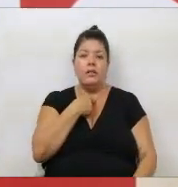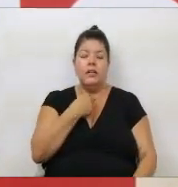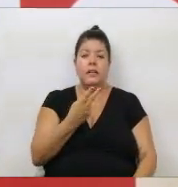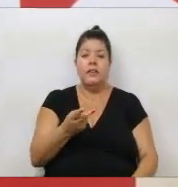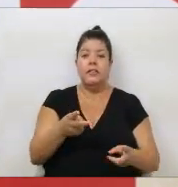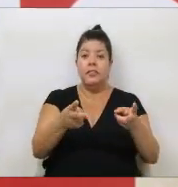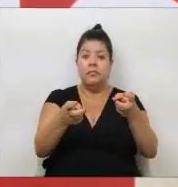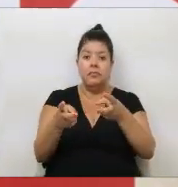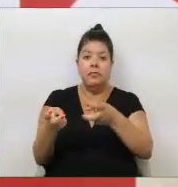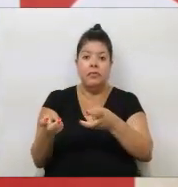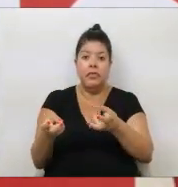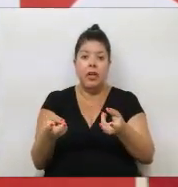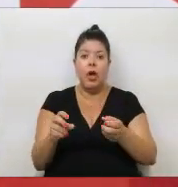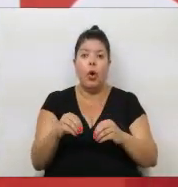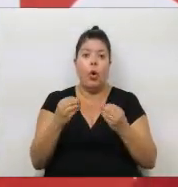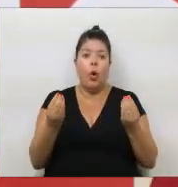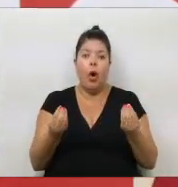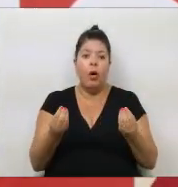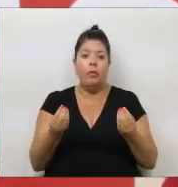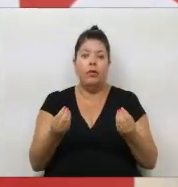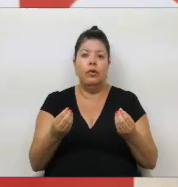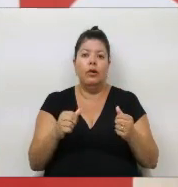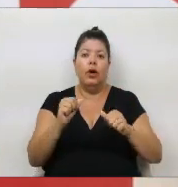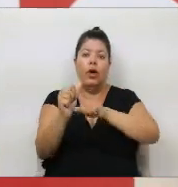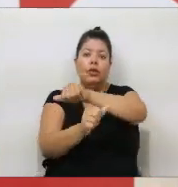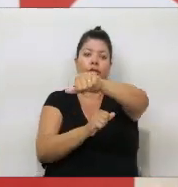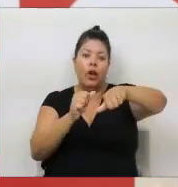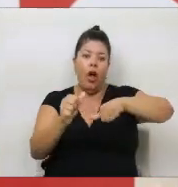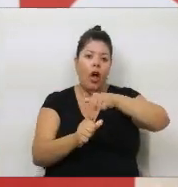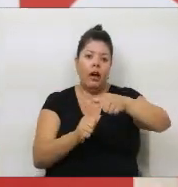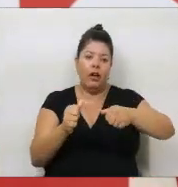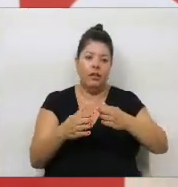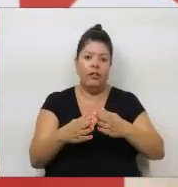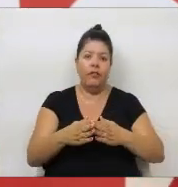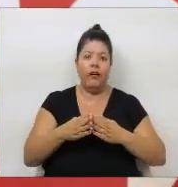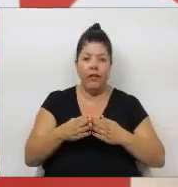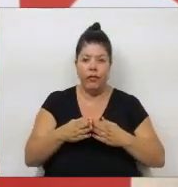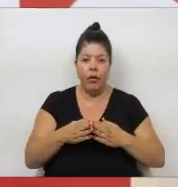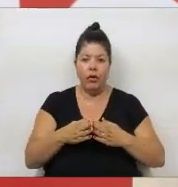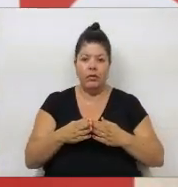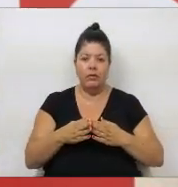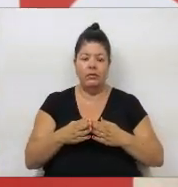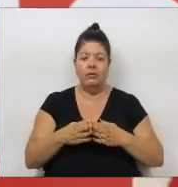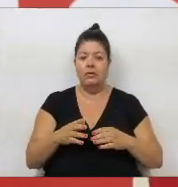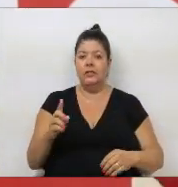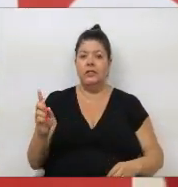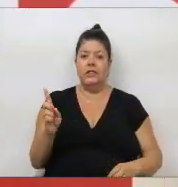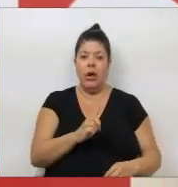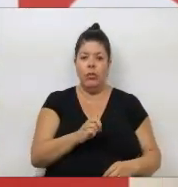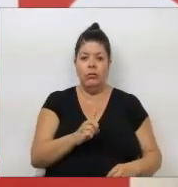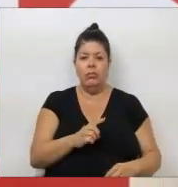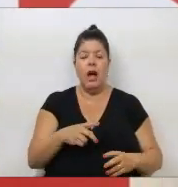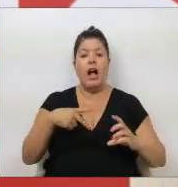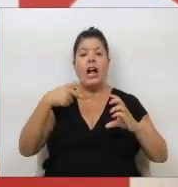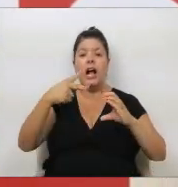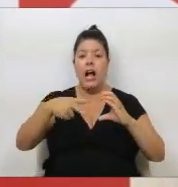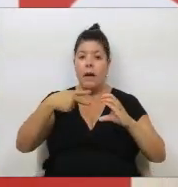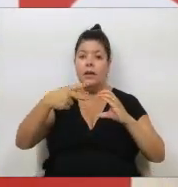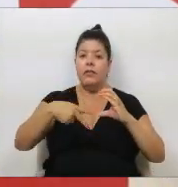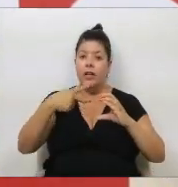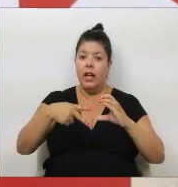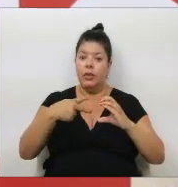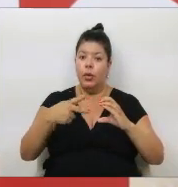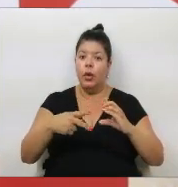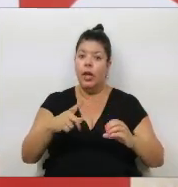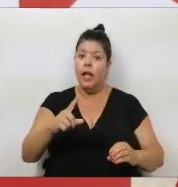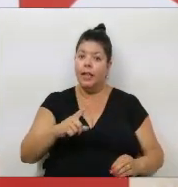como um agente simplesmente de troca de favores com o Executivo, troca de cargos com o Executivo. A Câmara de Vereadores tem que